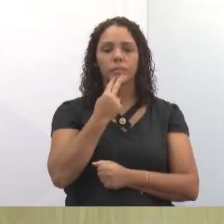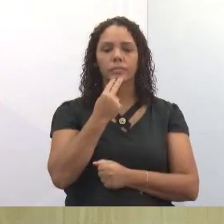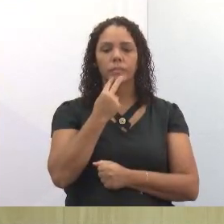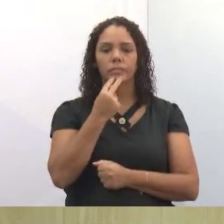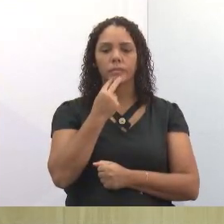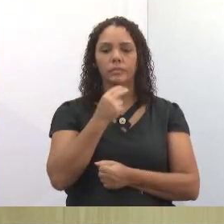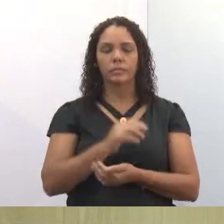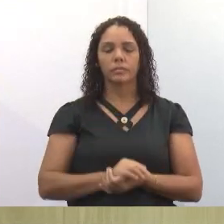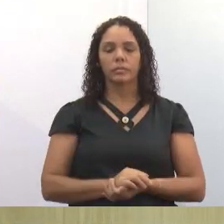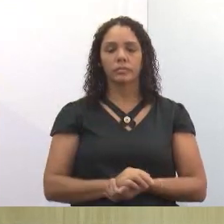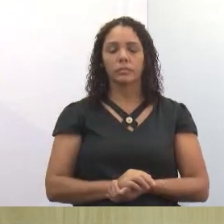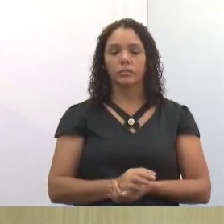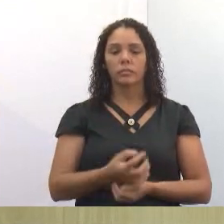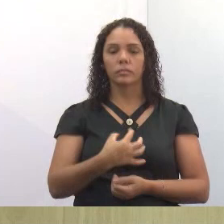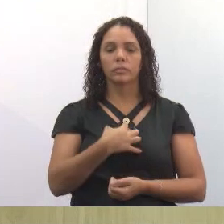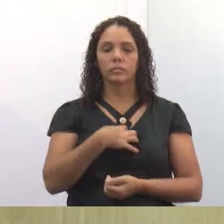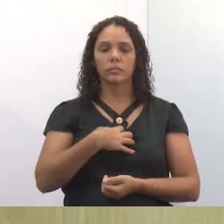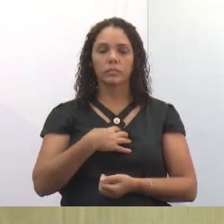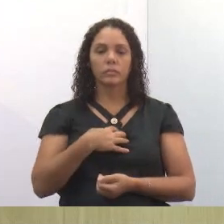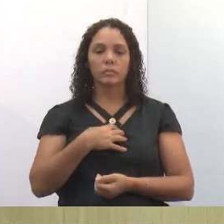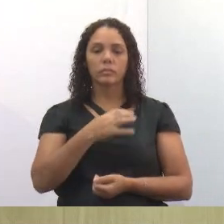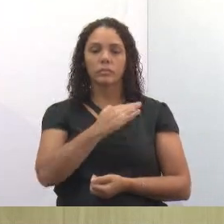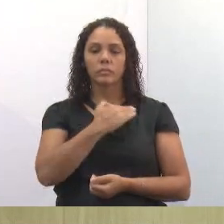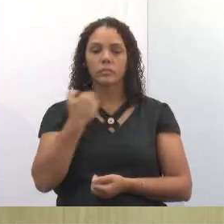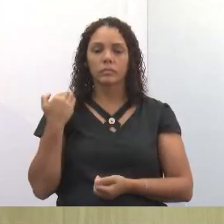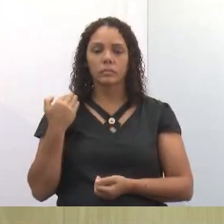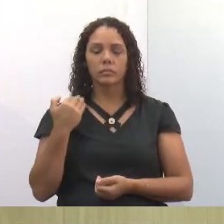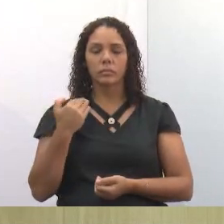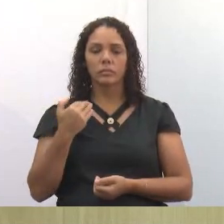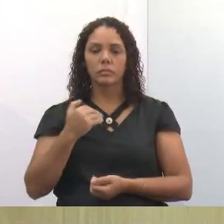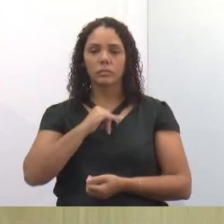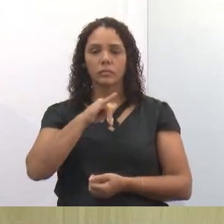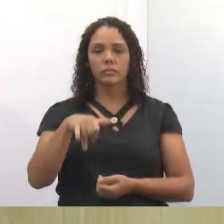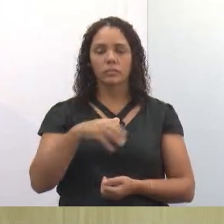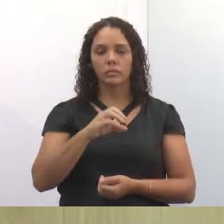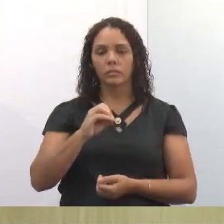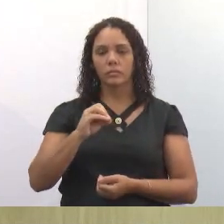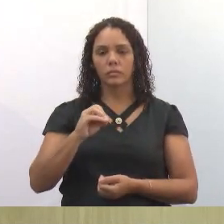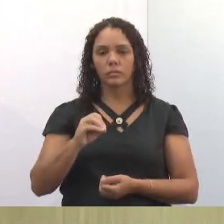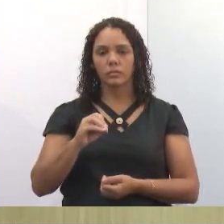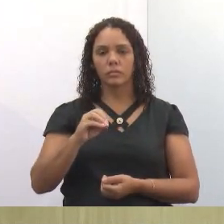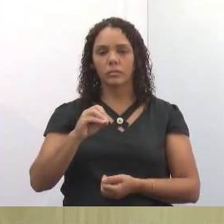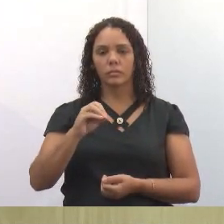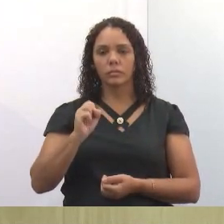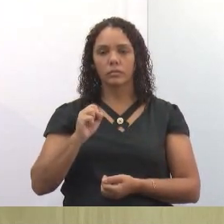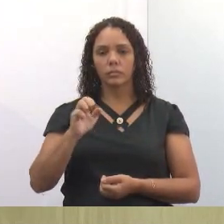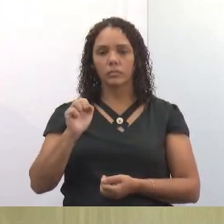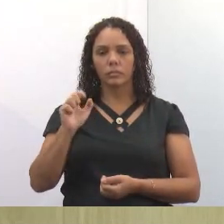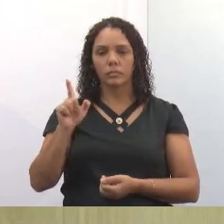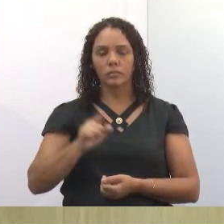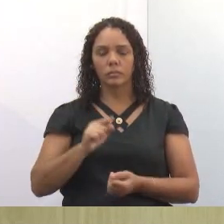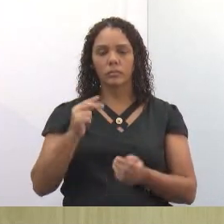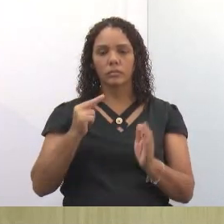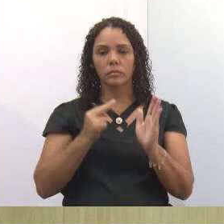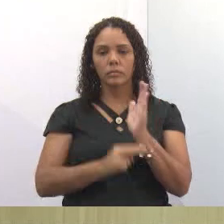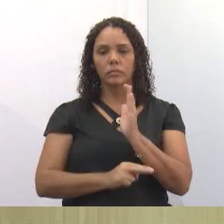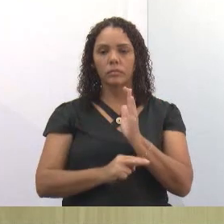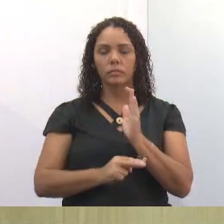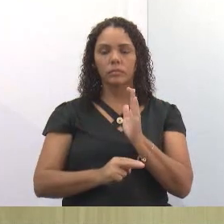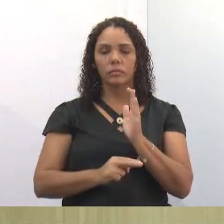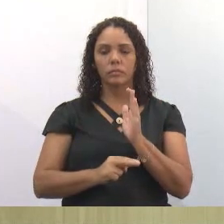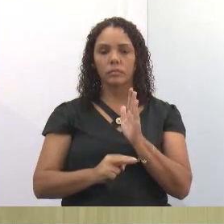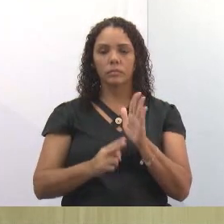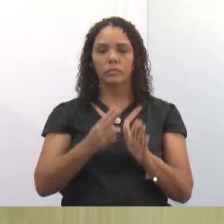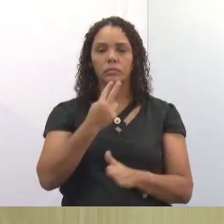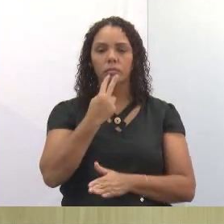do Parque Meia Lua. Voto de pesar pelo falecimento de José Araldo Arruda Santos. Voto formulado pelo